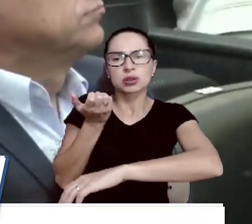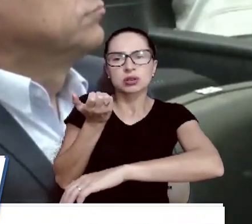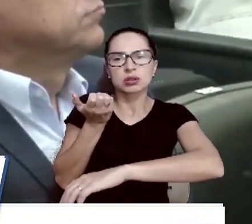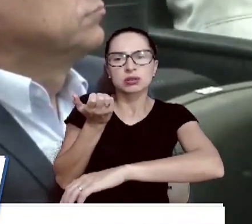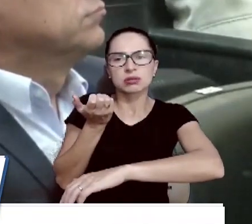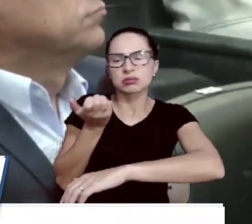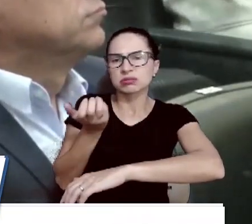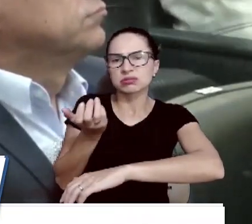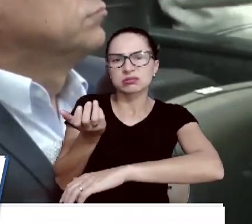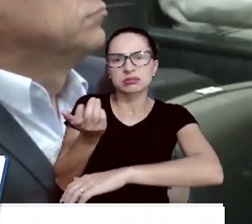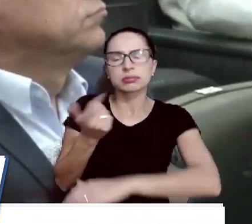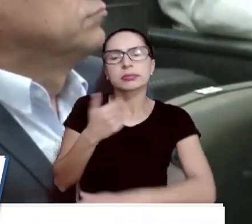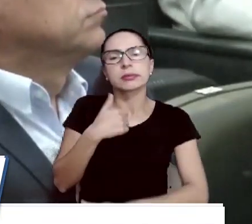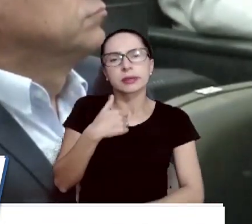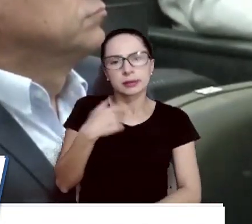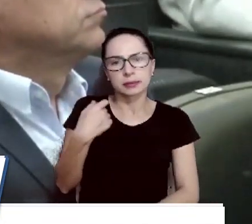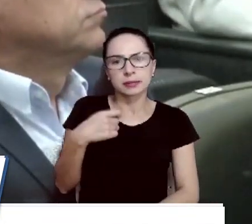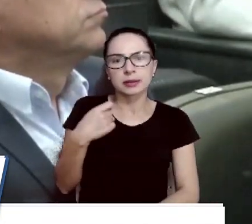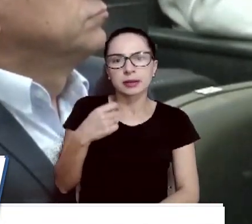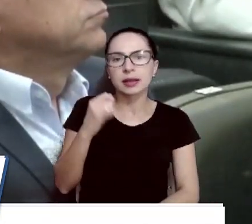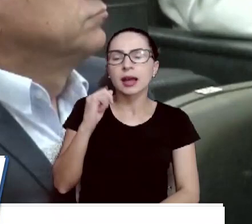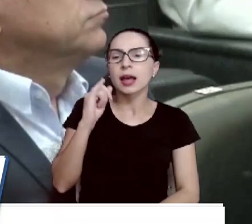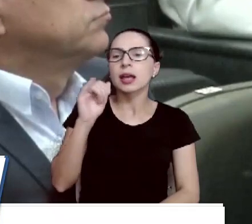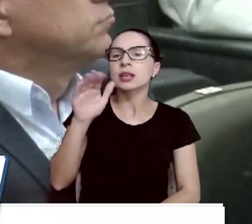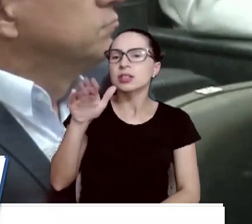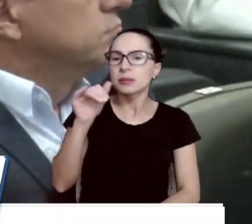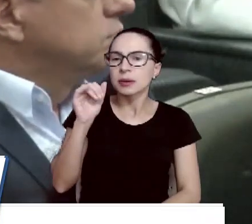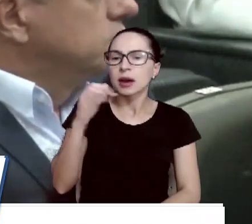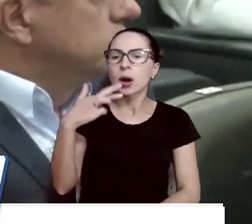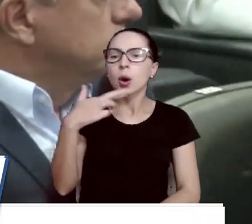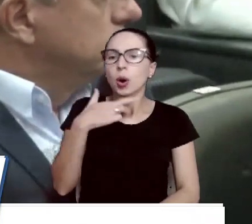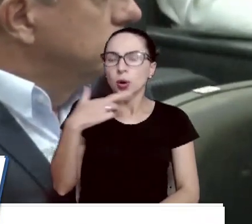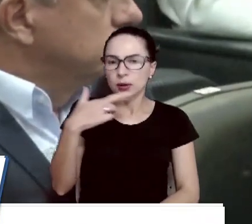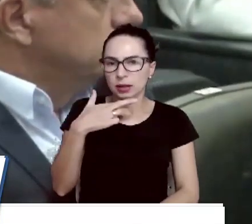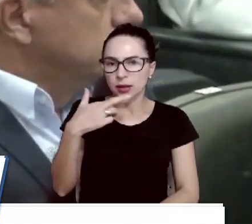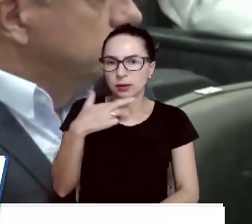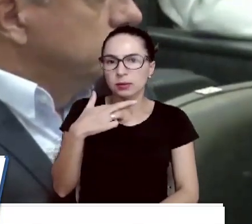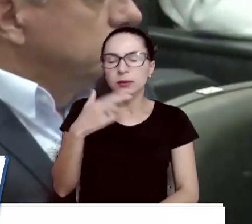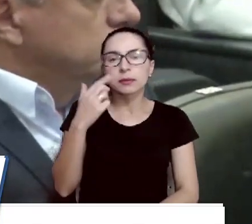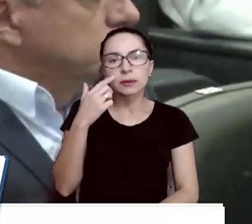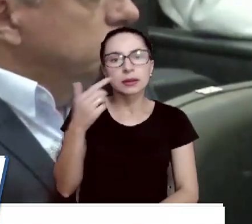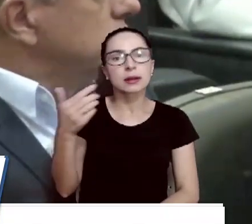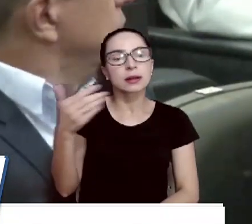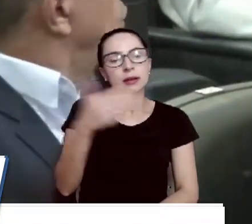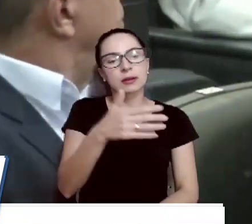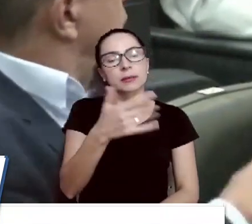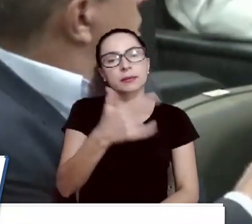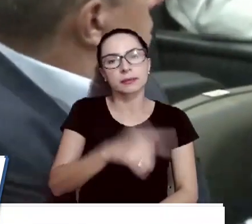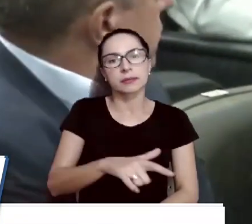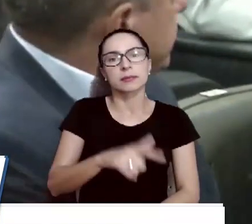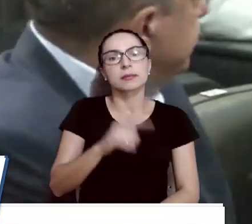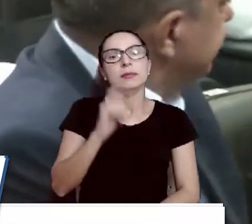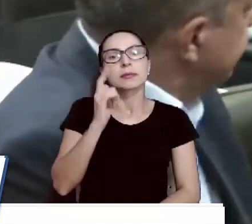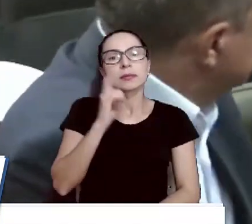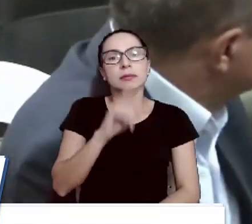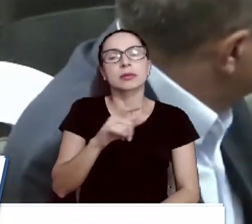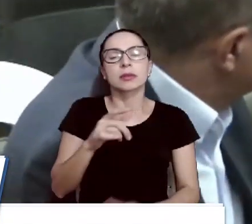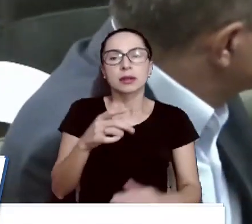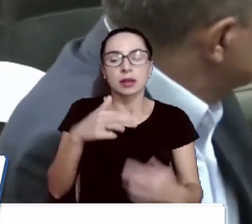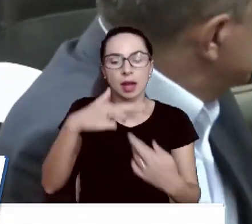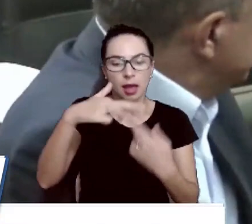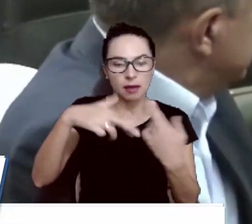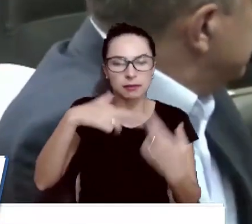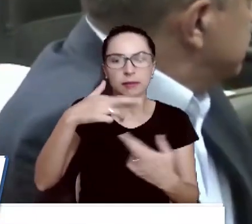que recorrer aqui ao Ronaldo para pedir para que fosse novamente lá para fazer novamente o